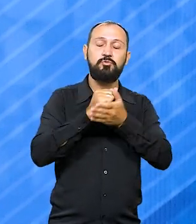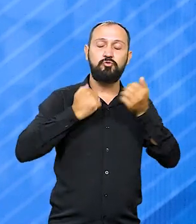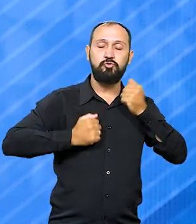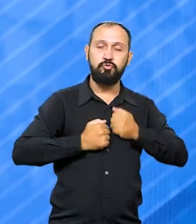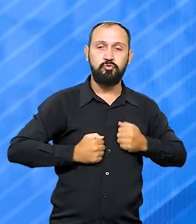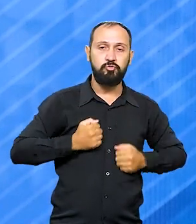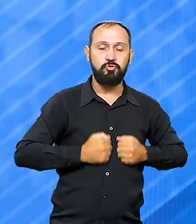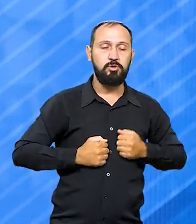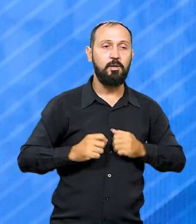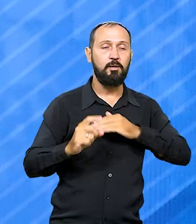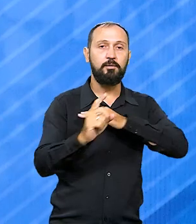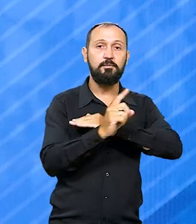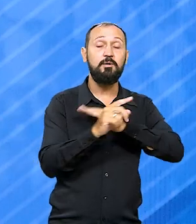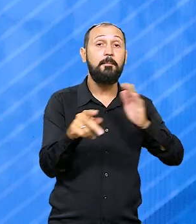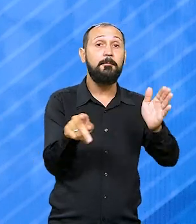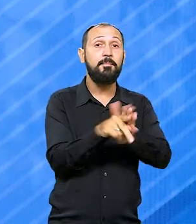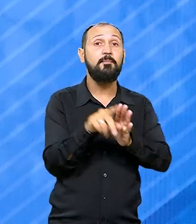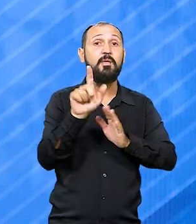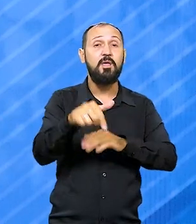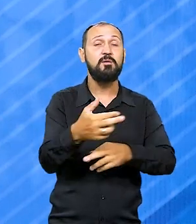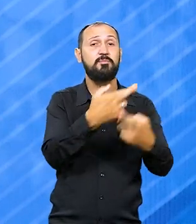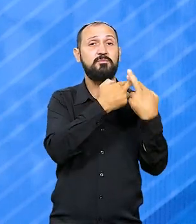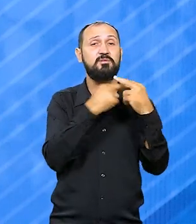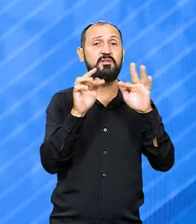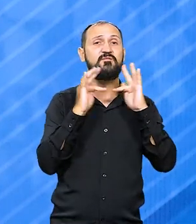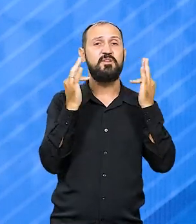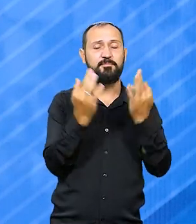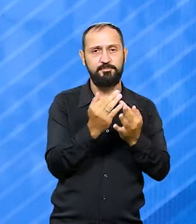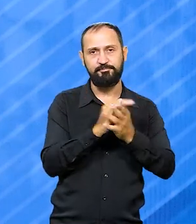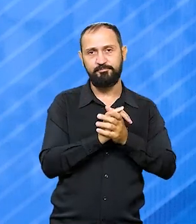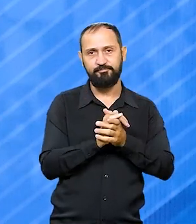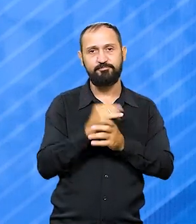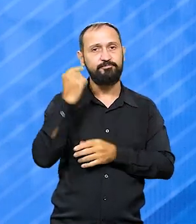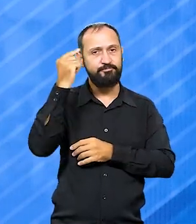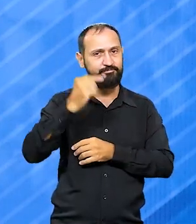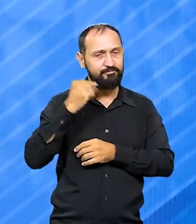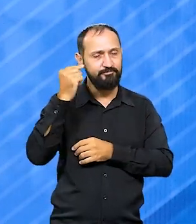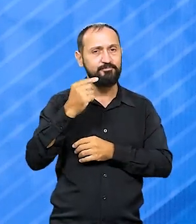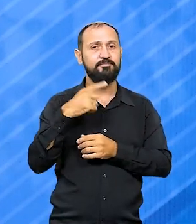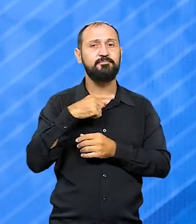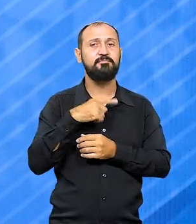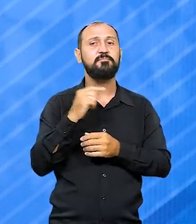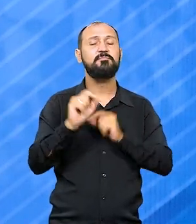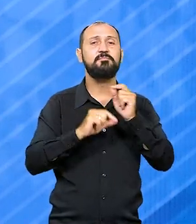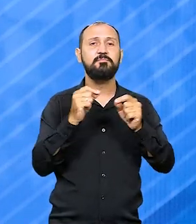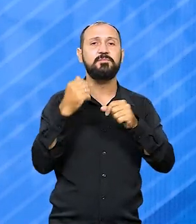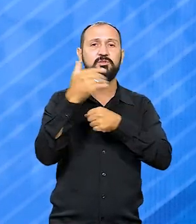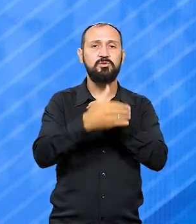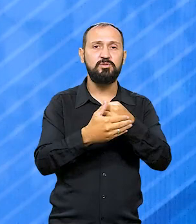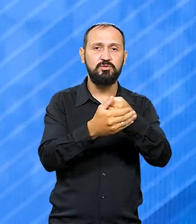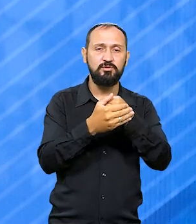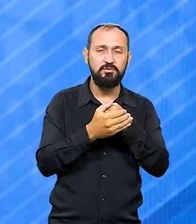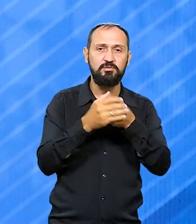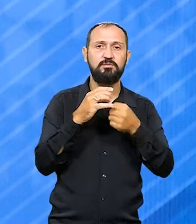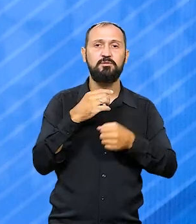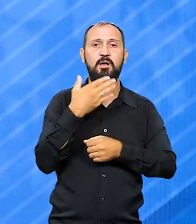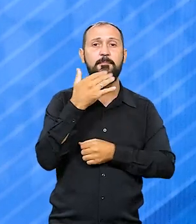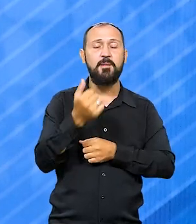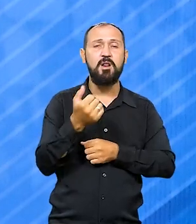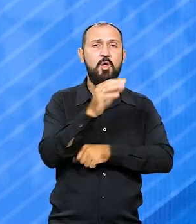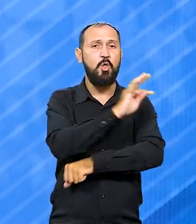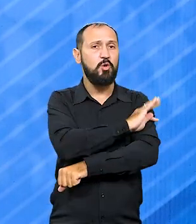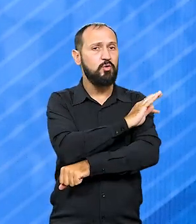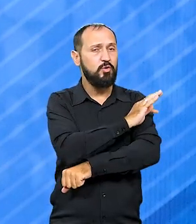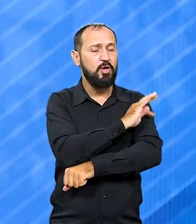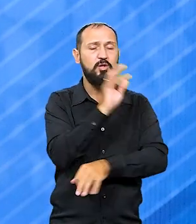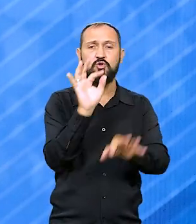produtos de higiene ao cliente. Isso é papel da família fazer. O advogado está ali com o papel de defender, de fazer a